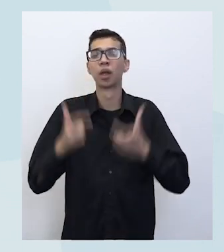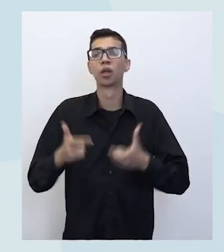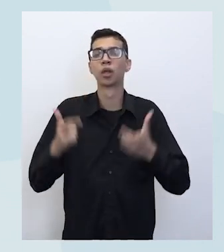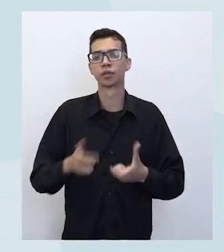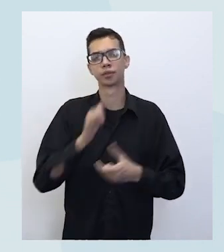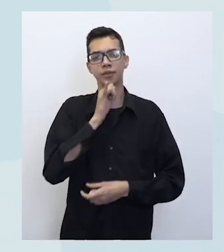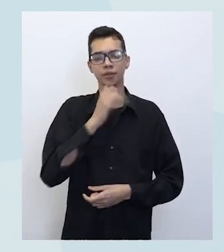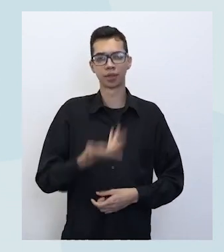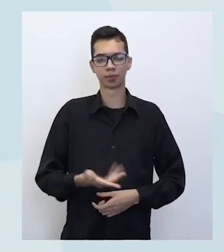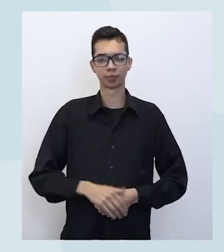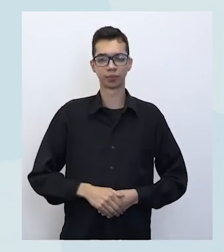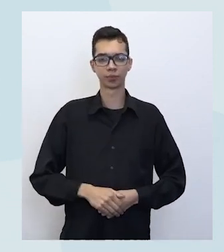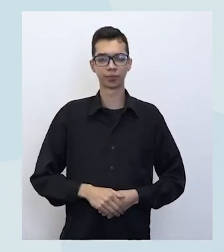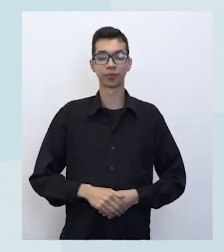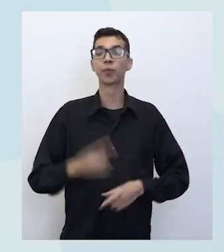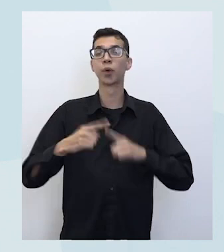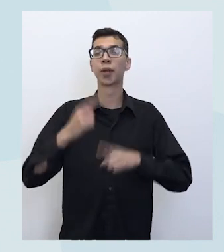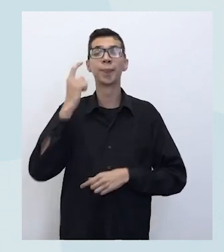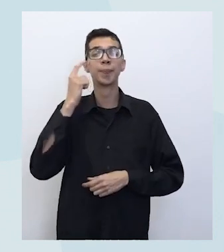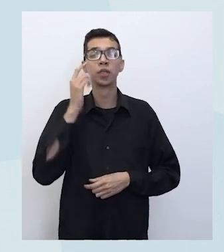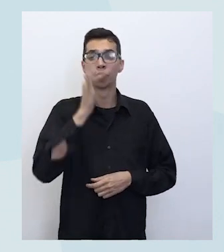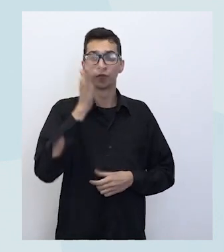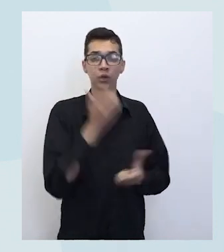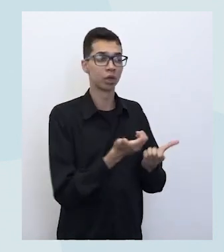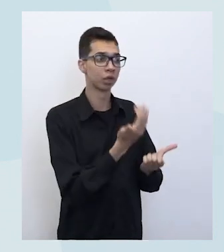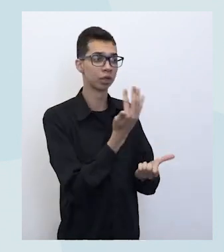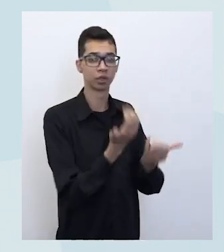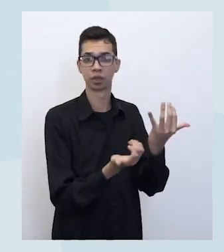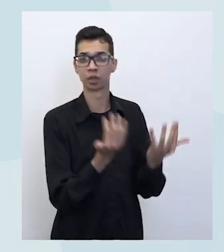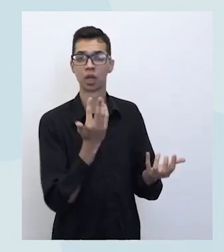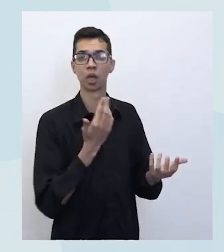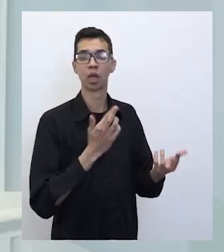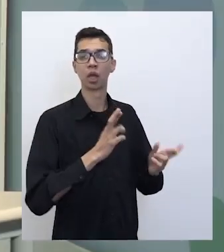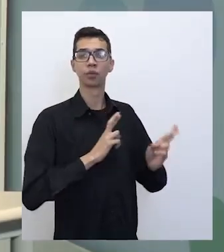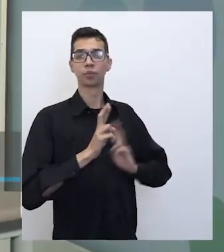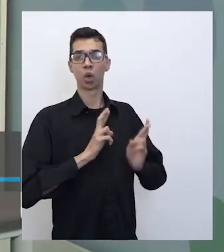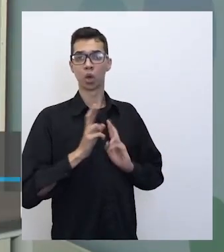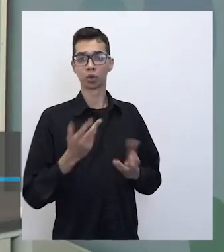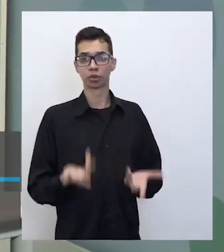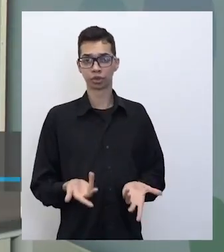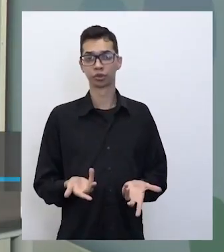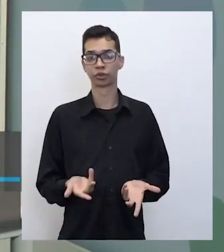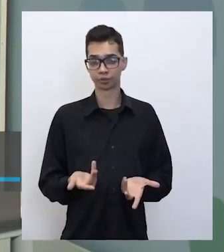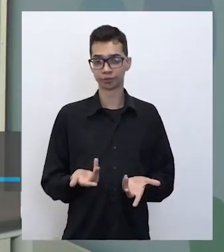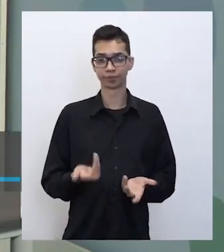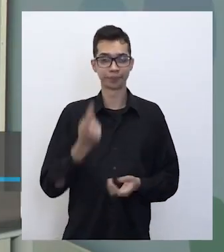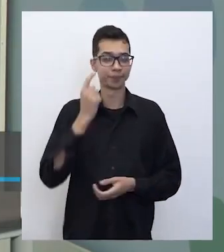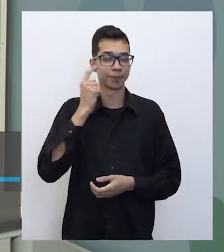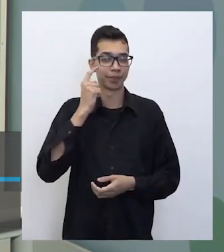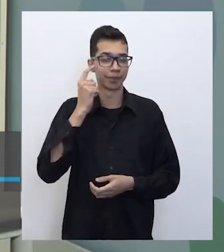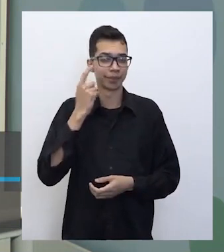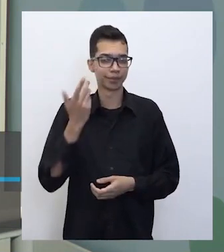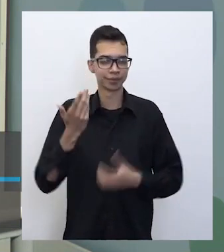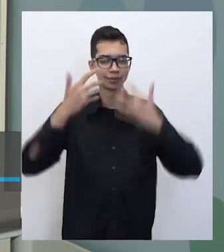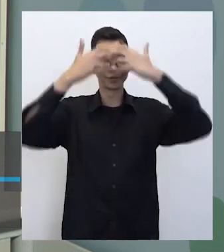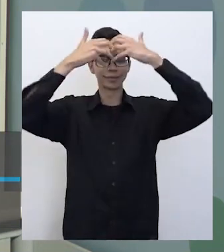Vai que as flores respondam para ela, né? A natureza, ela está presente em todos os lugares. Uma flor conversa com a outra, conversa com a outra, conversa com a outra